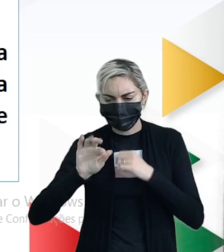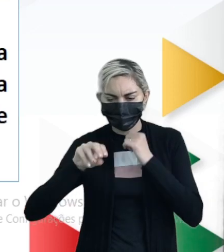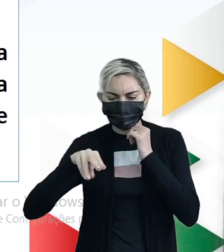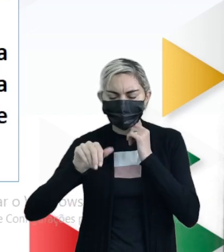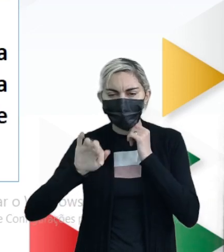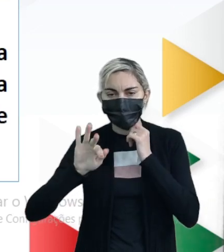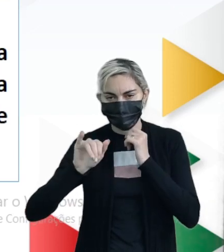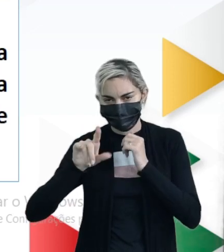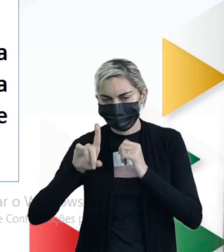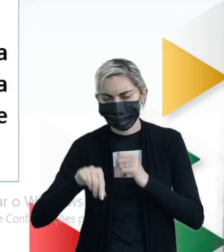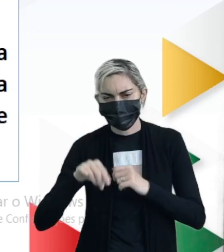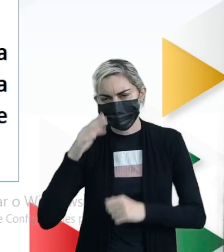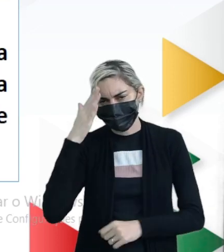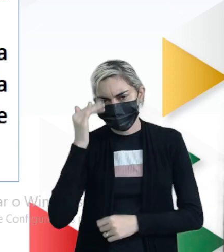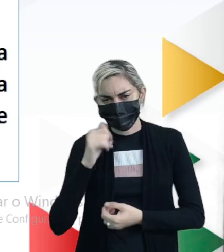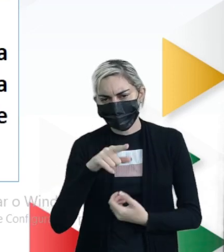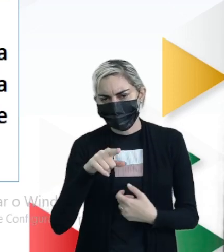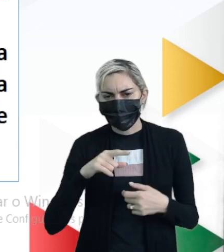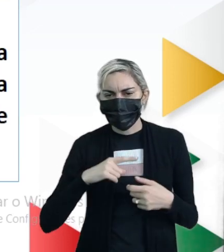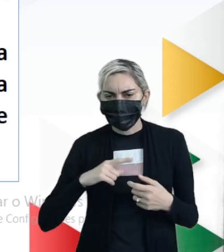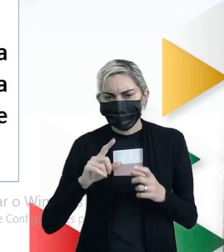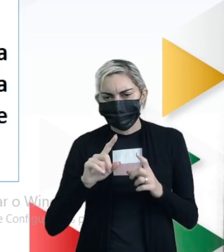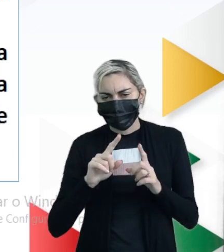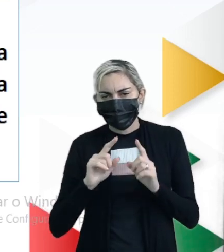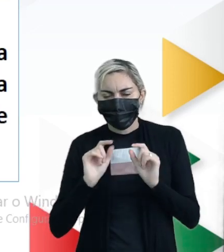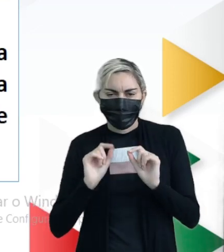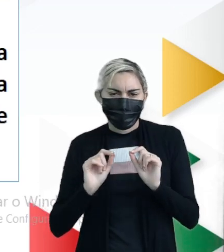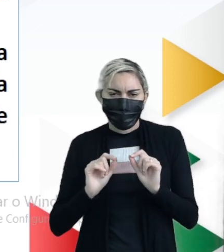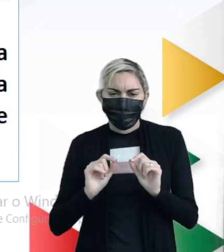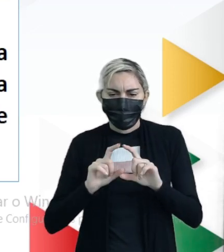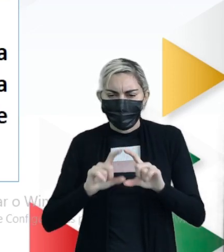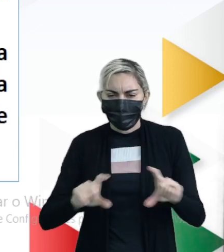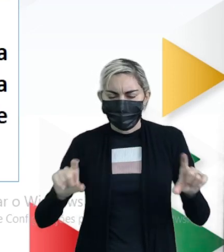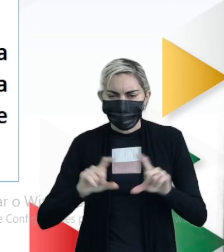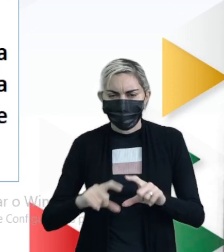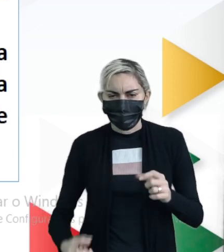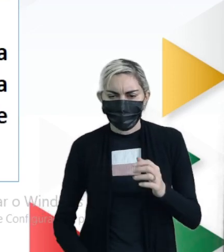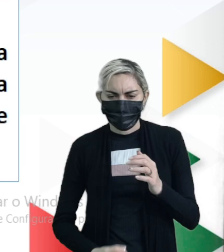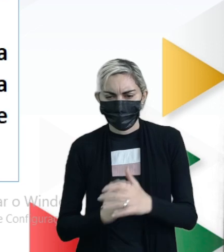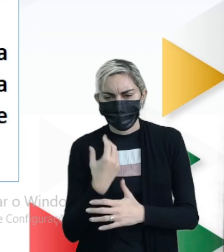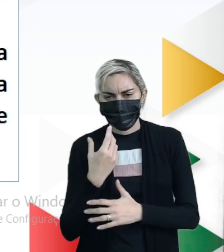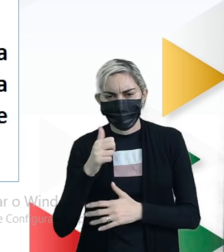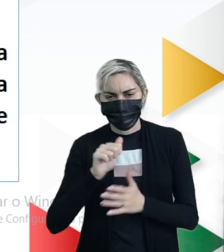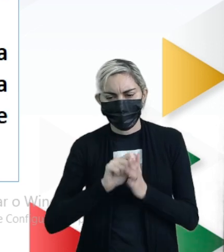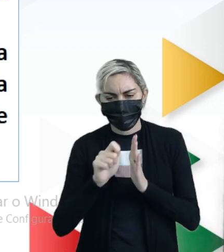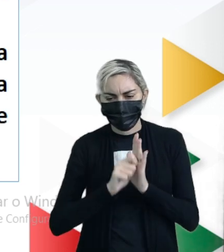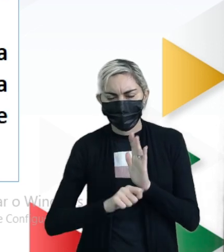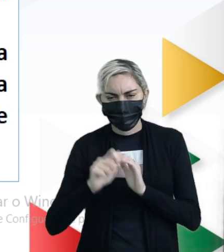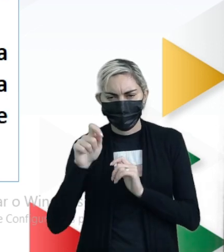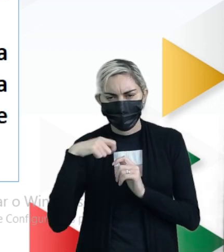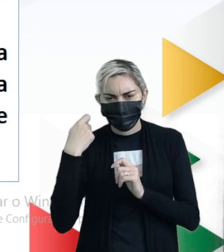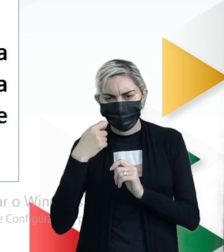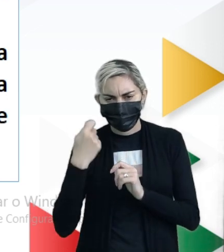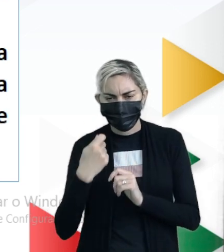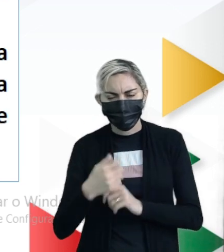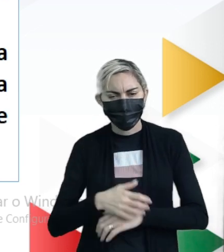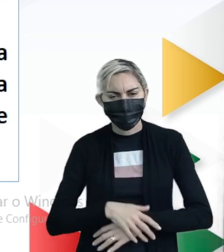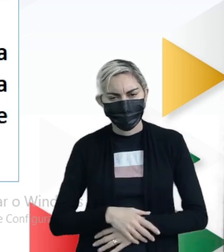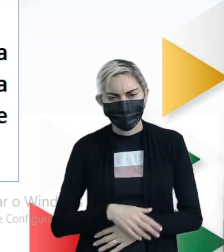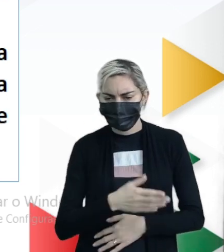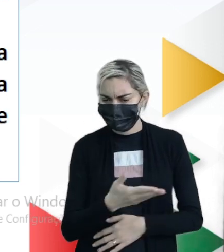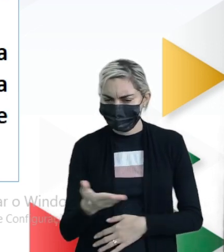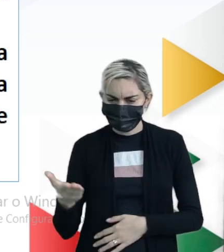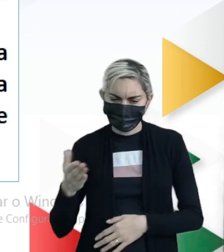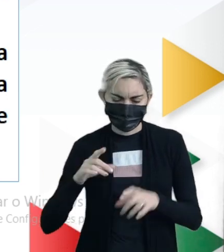são saber que Mafalda é uma personagem das tiras criadas pelo autor argentino Quino.